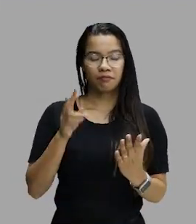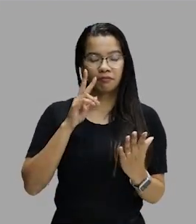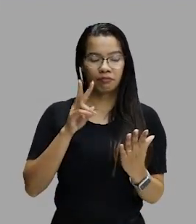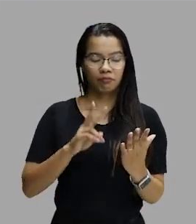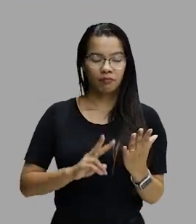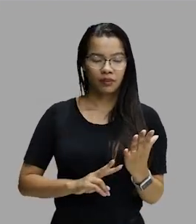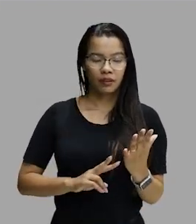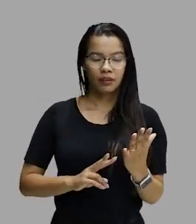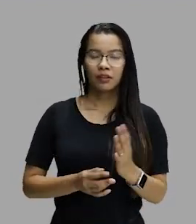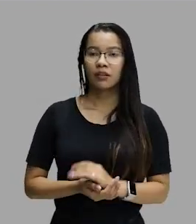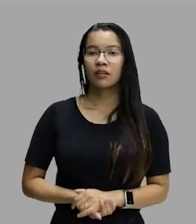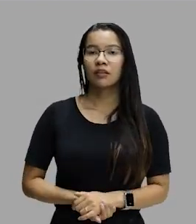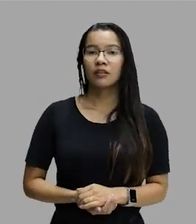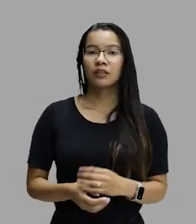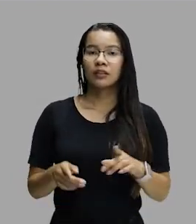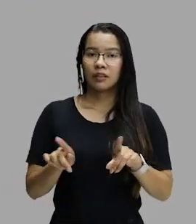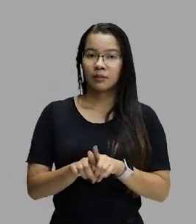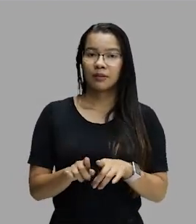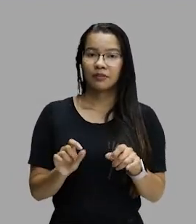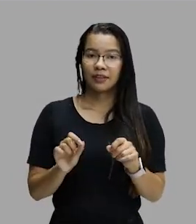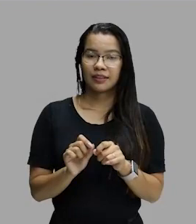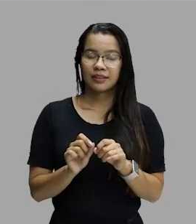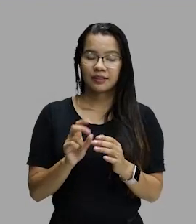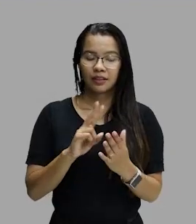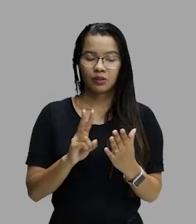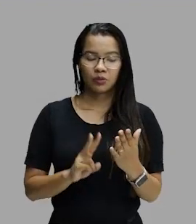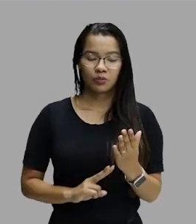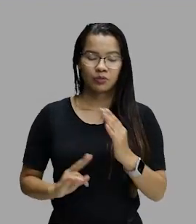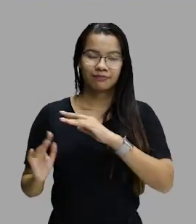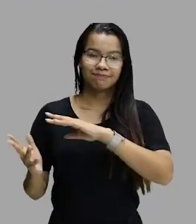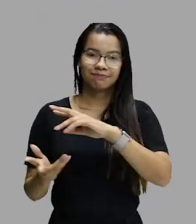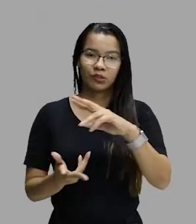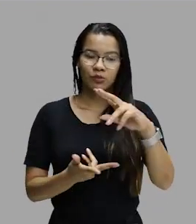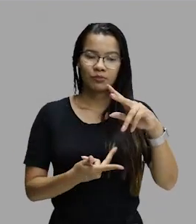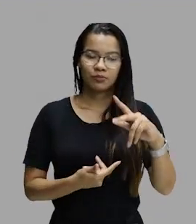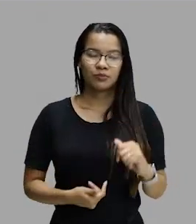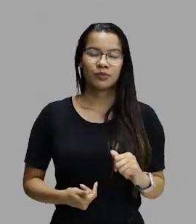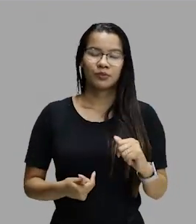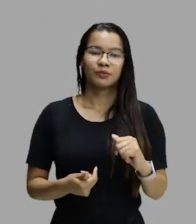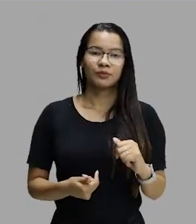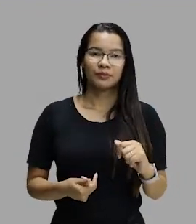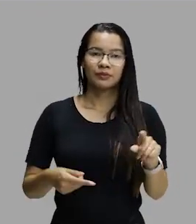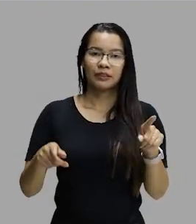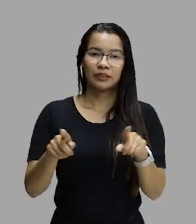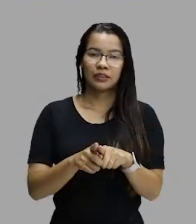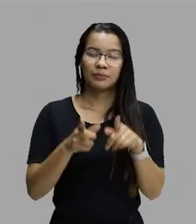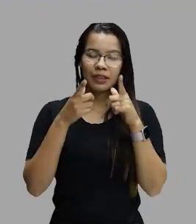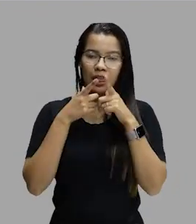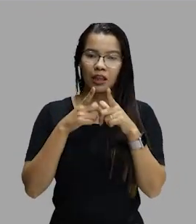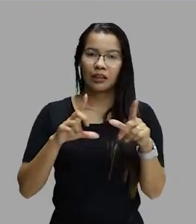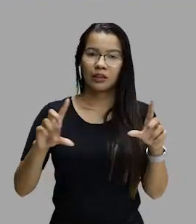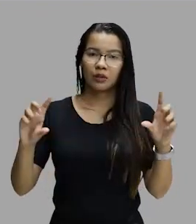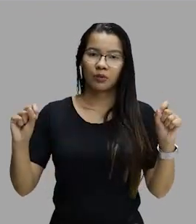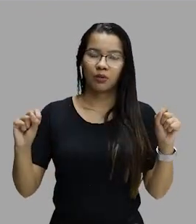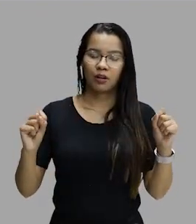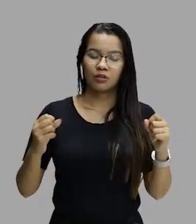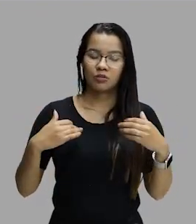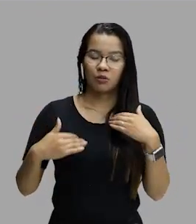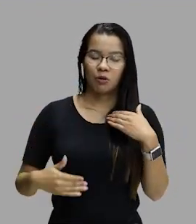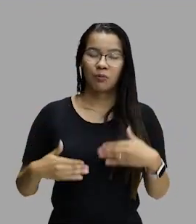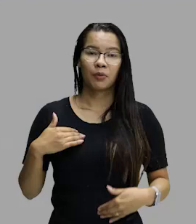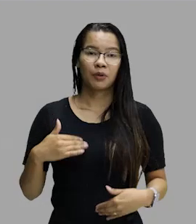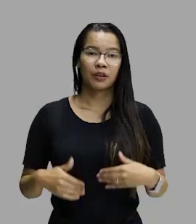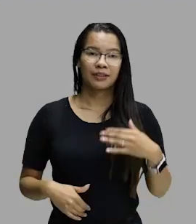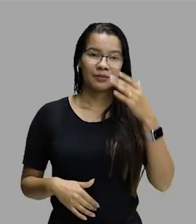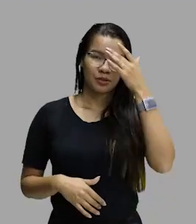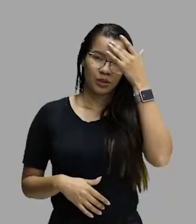e fazer a leitura. Você também faz leitura de mundo, você faz leitura, né, da linguagem corporal das